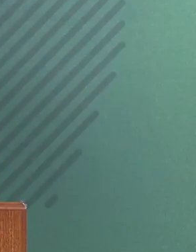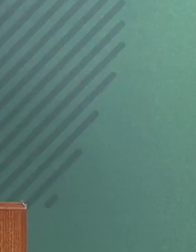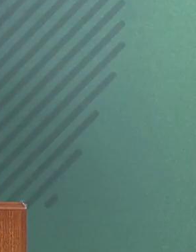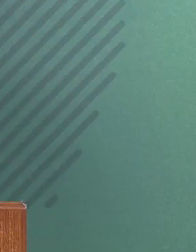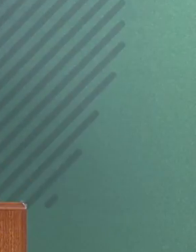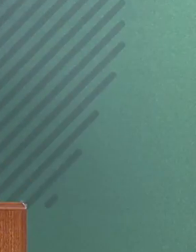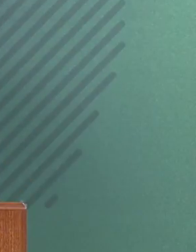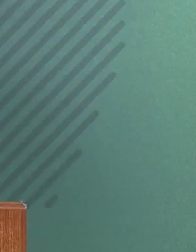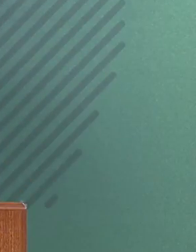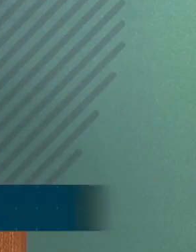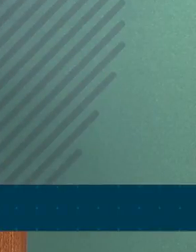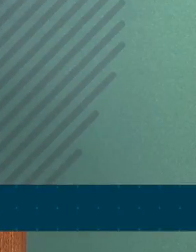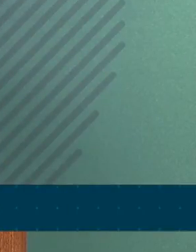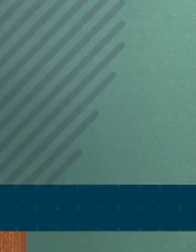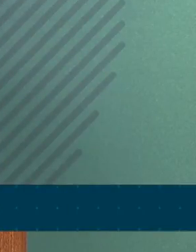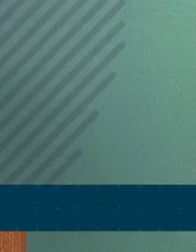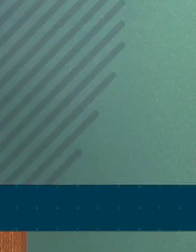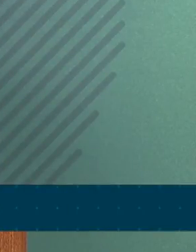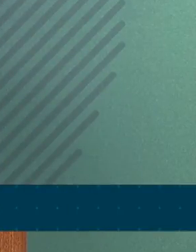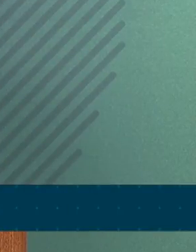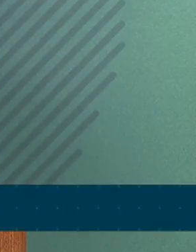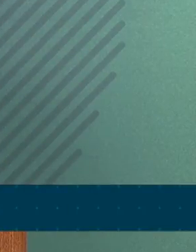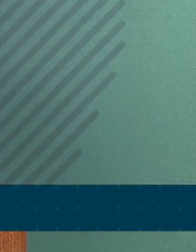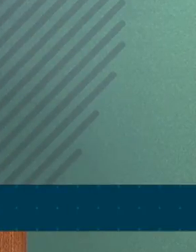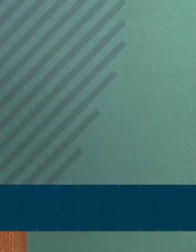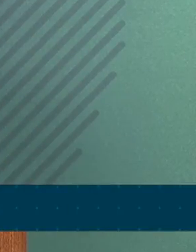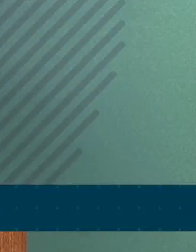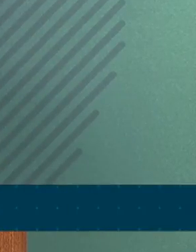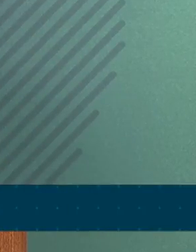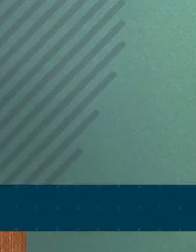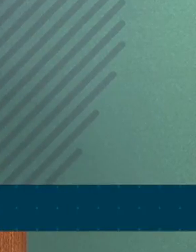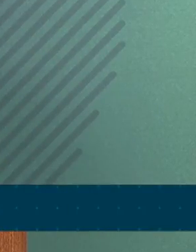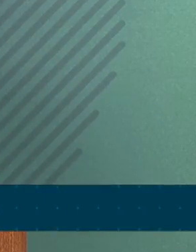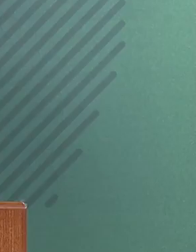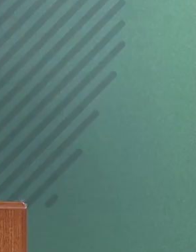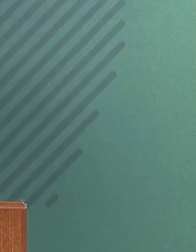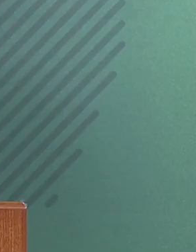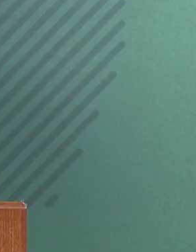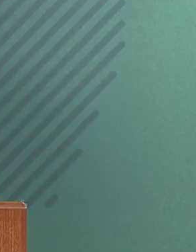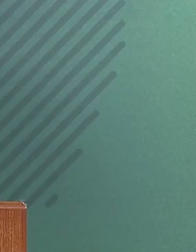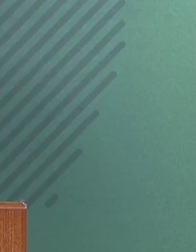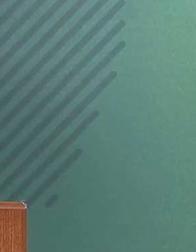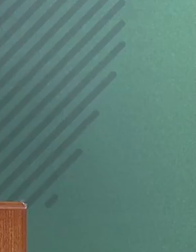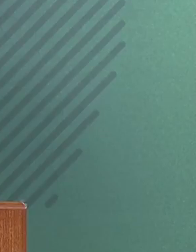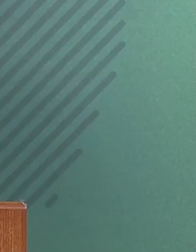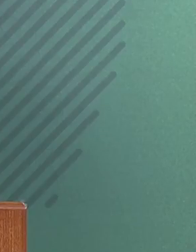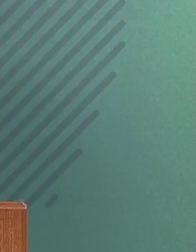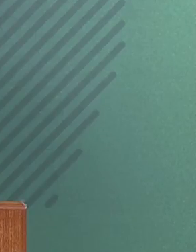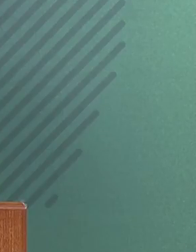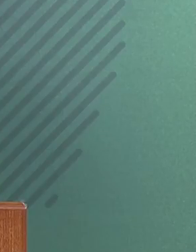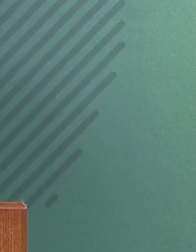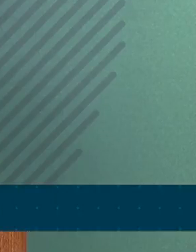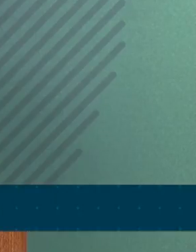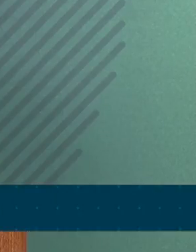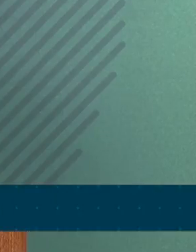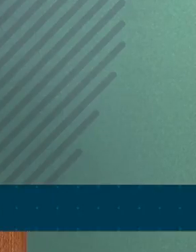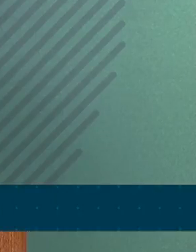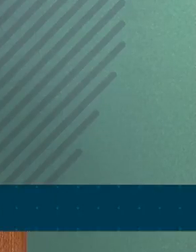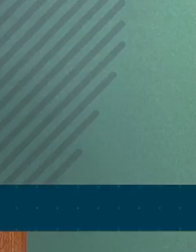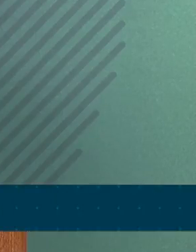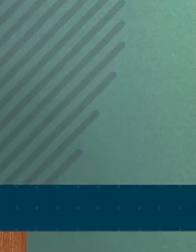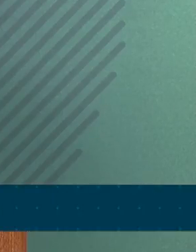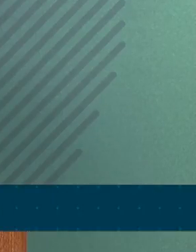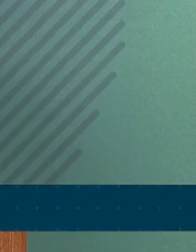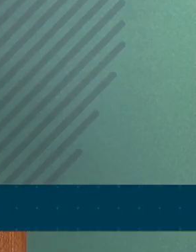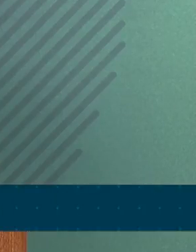eu vou saltar agenda do presidente tendo em vista ter ocorrido lá em são paulo os eventos foram cobertos por vocês